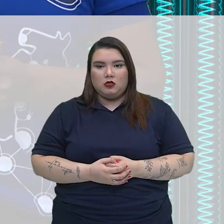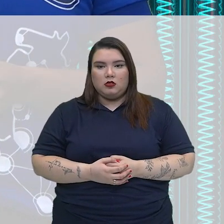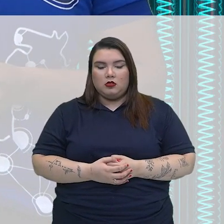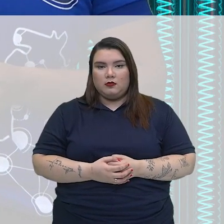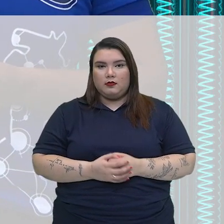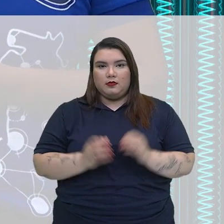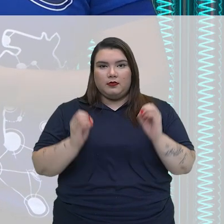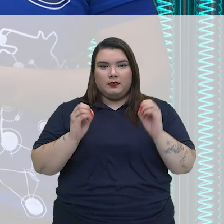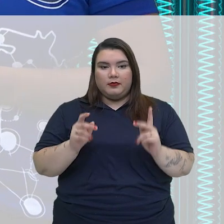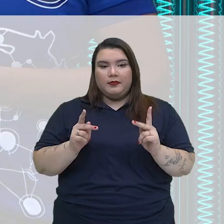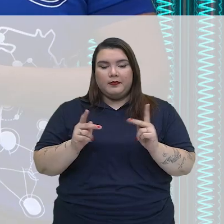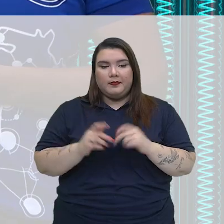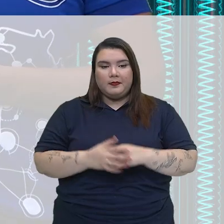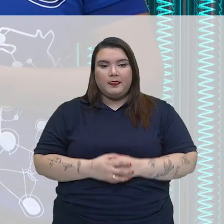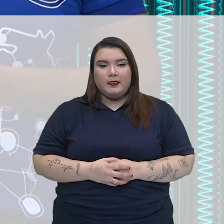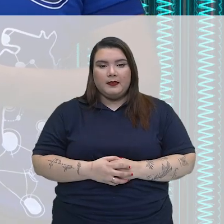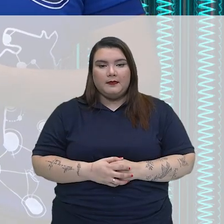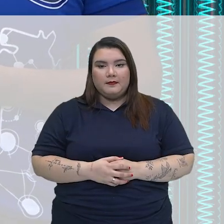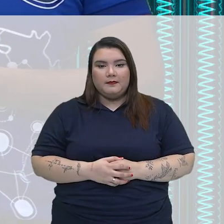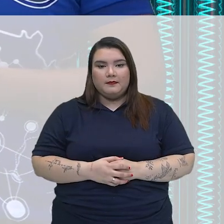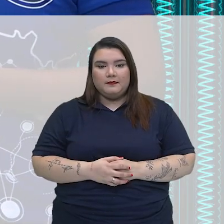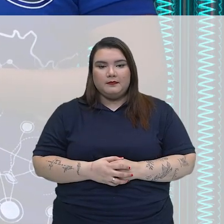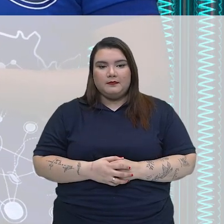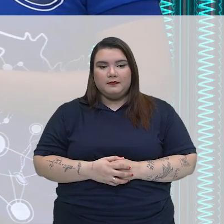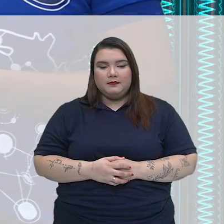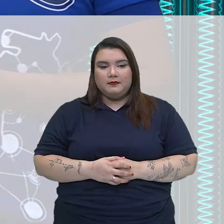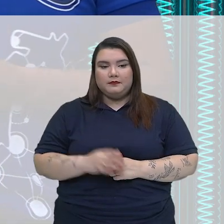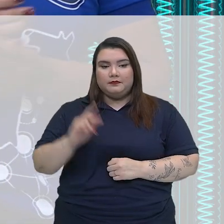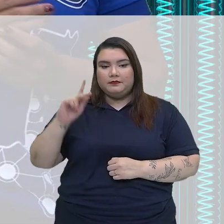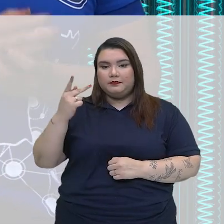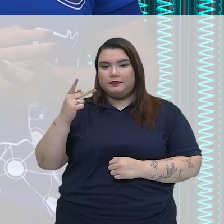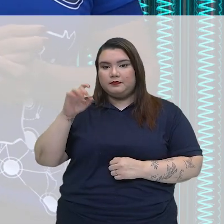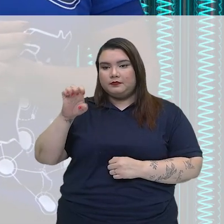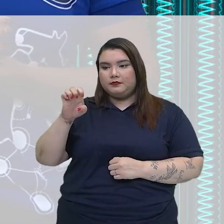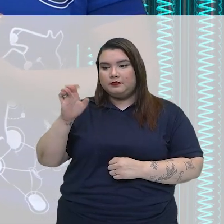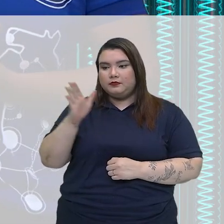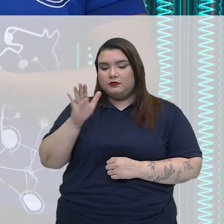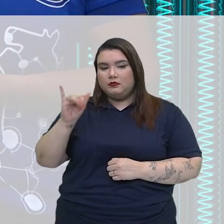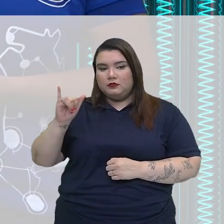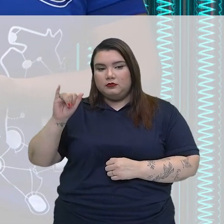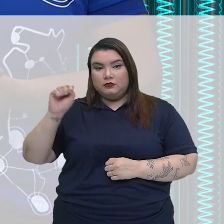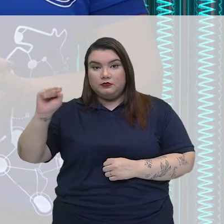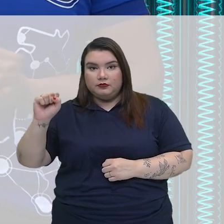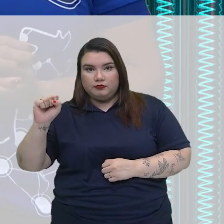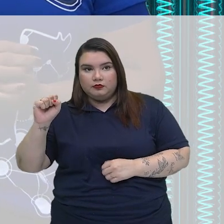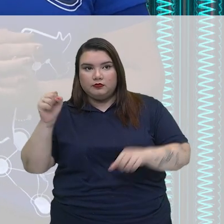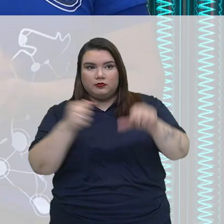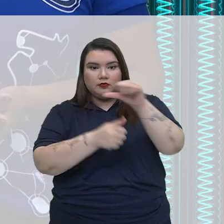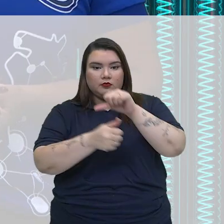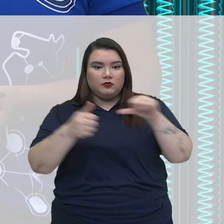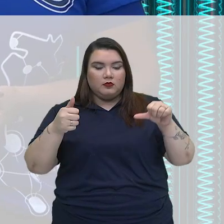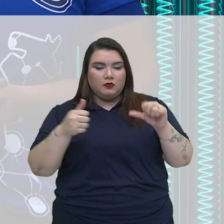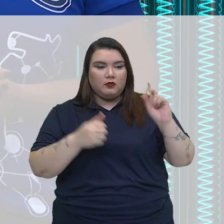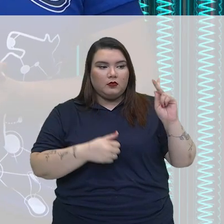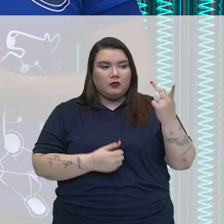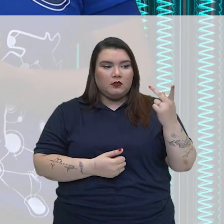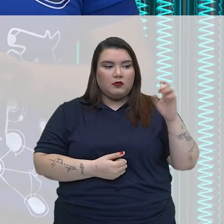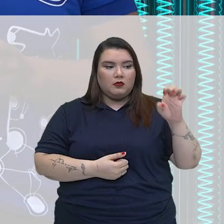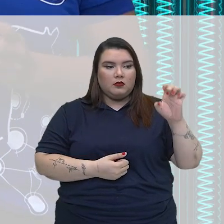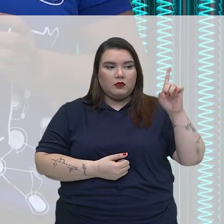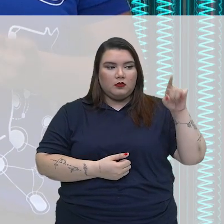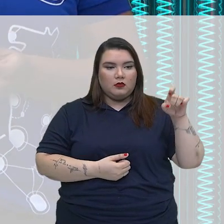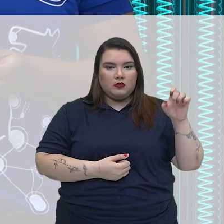you're famous. Próxima, eu tenho he is organized. Então, ele é